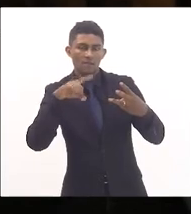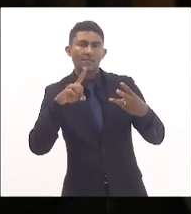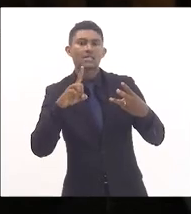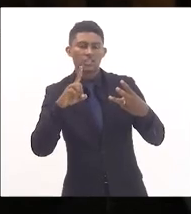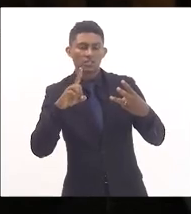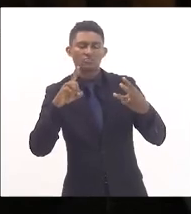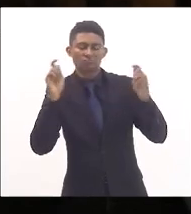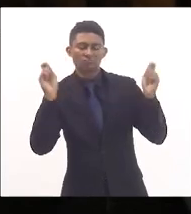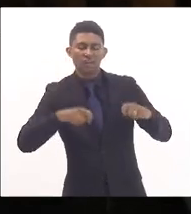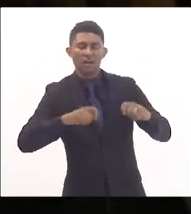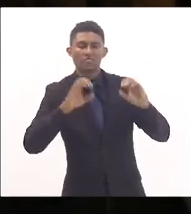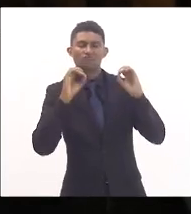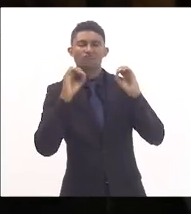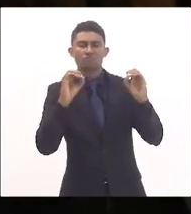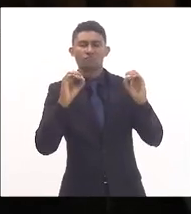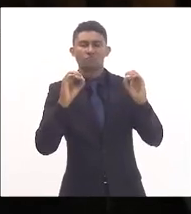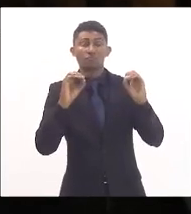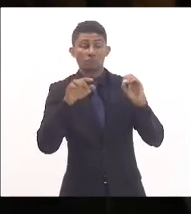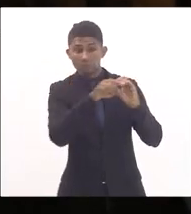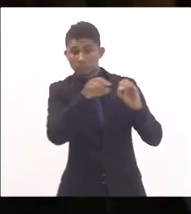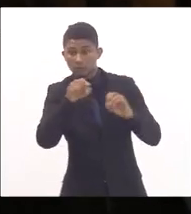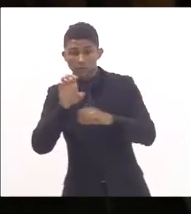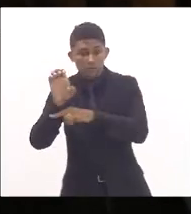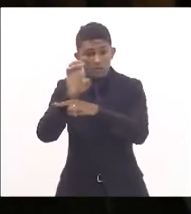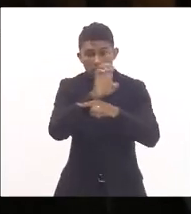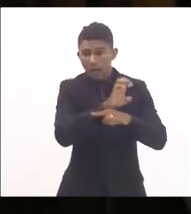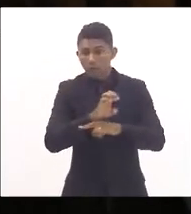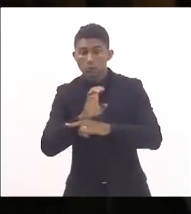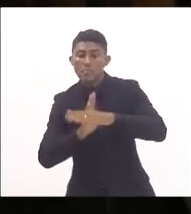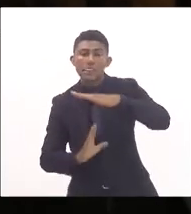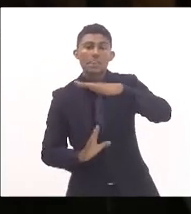estados aceitem o teto. Ora,